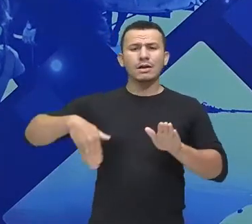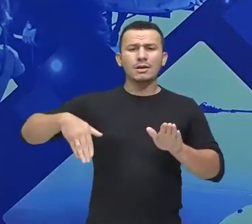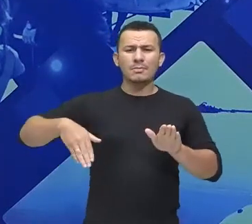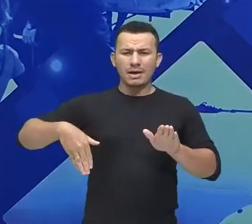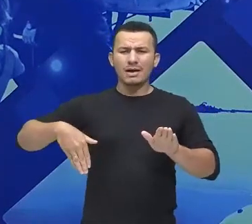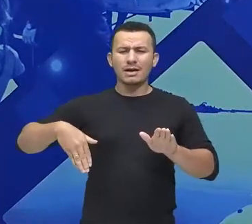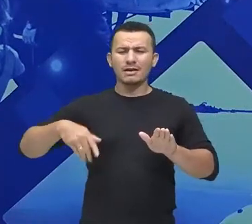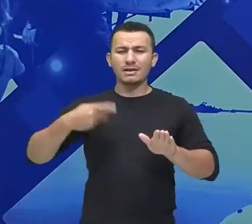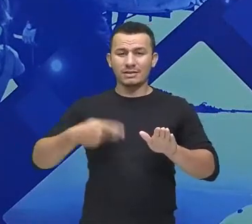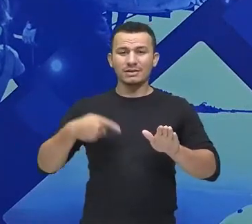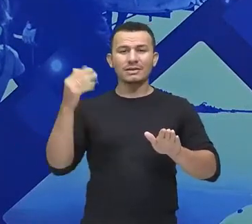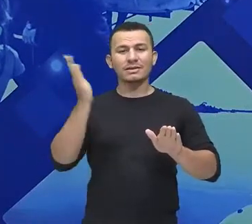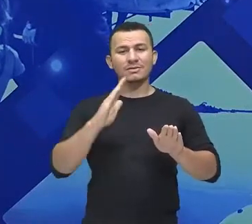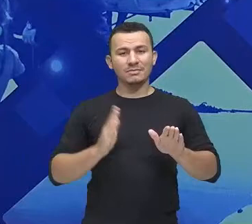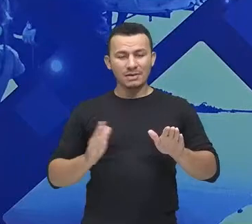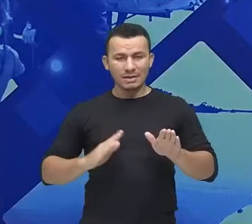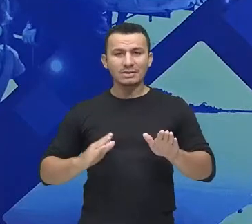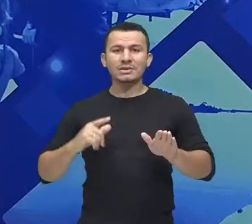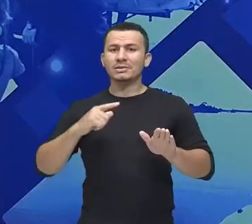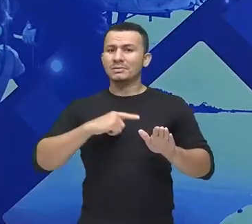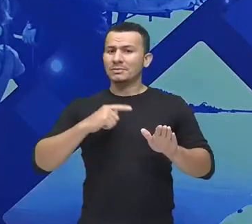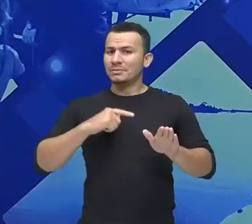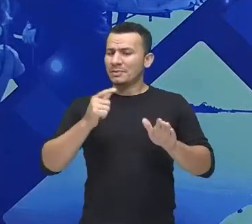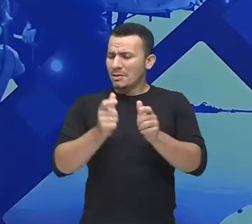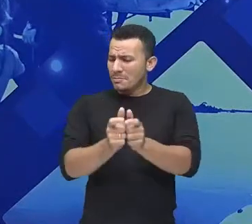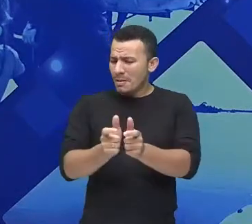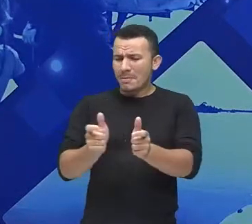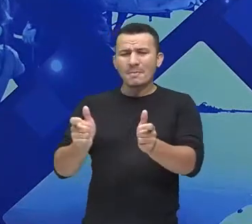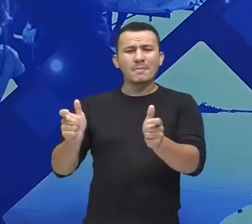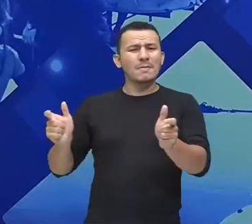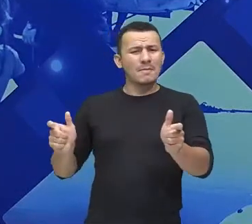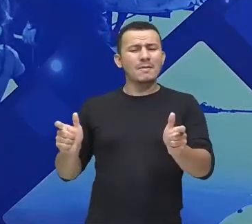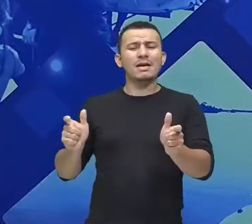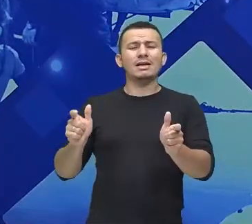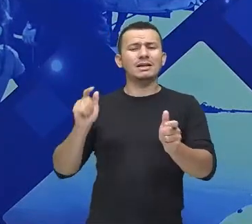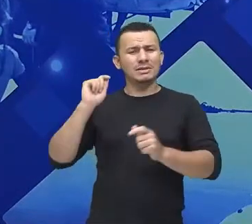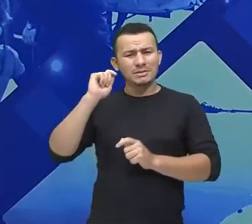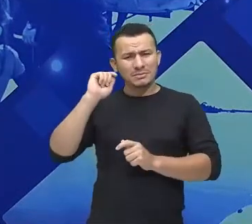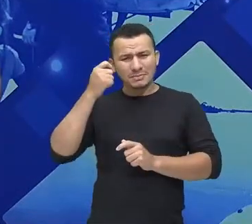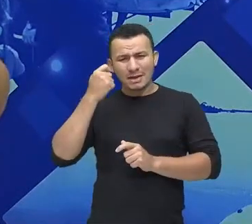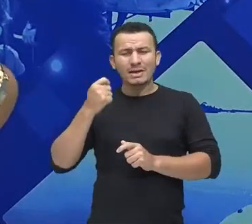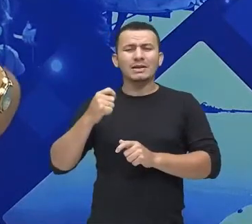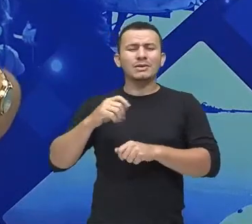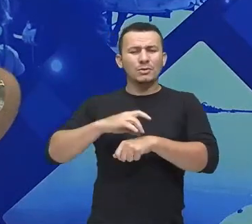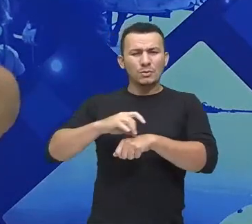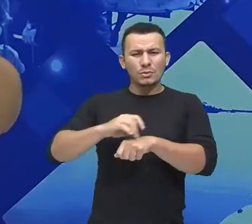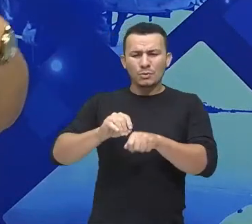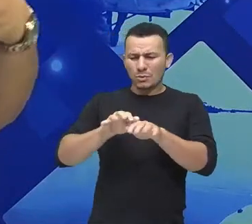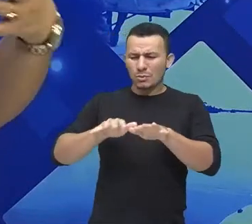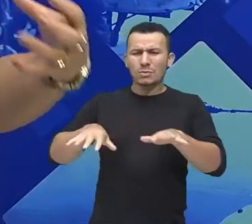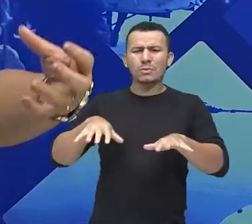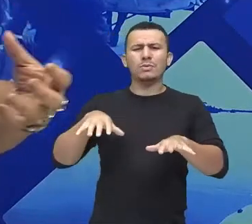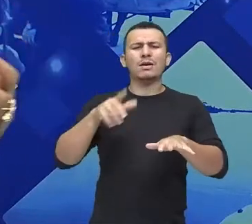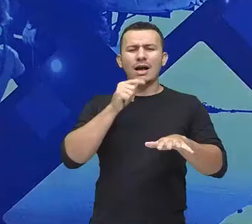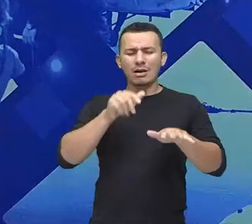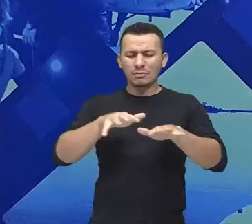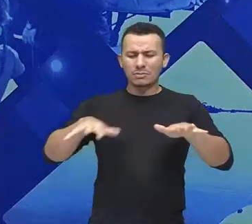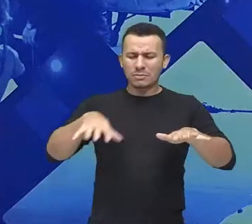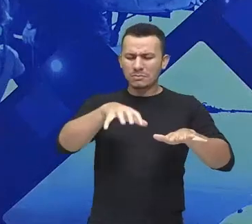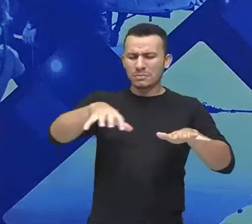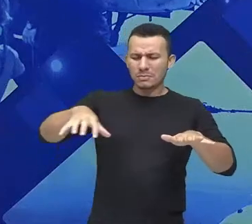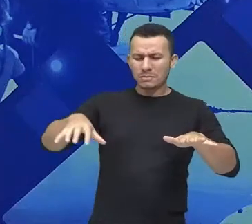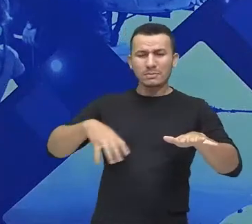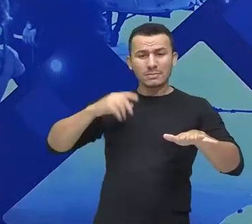nosso litoral brasileiro ficaram cheias de petróleo, né? Ficaram aparecendo manchas pretas na praia,